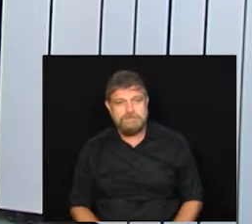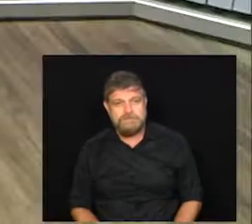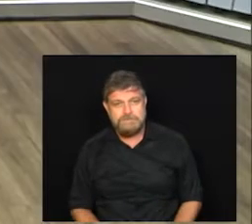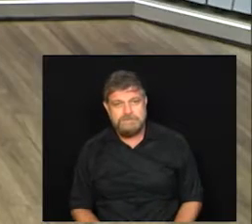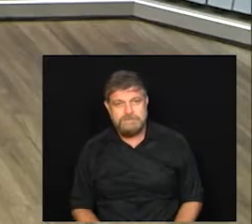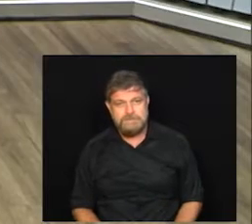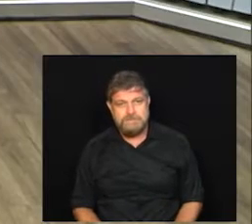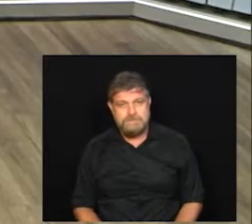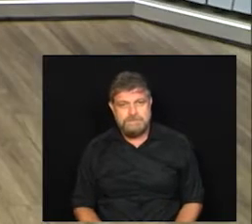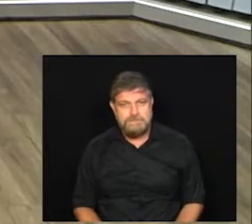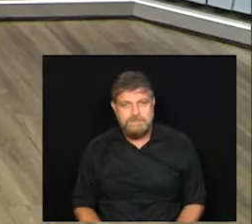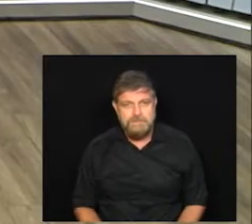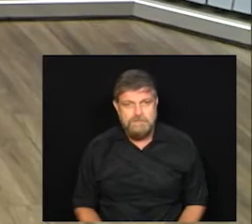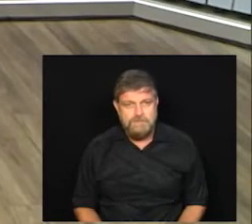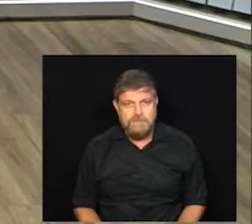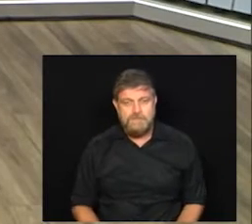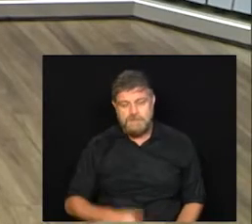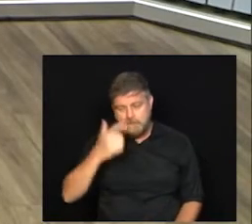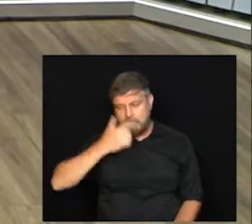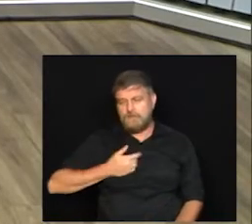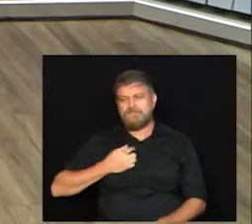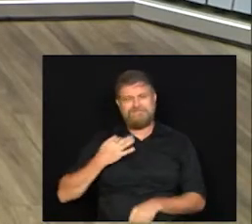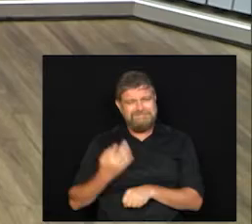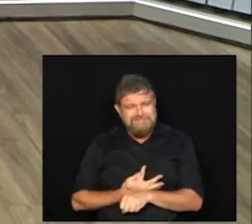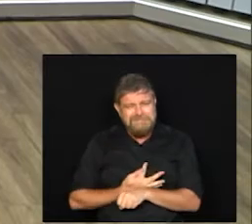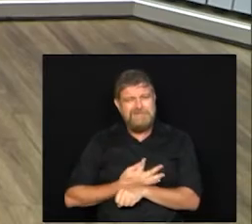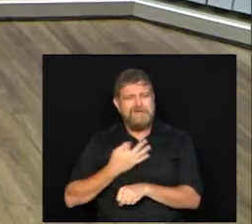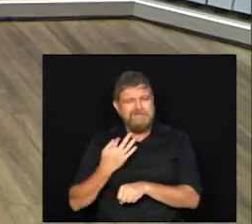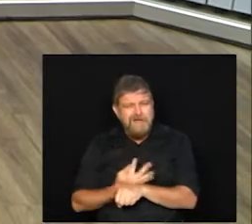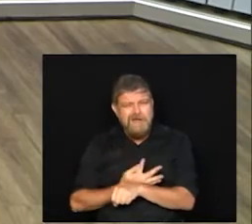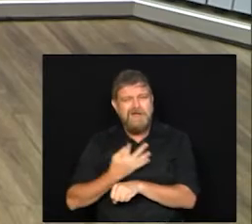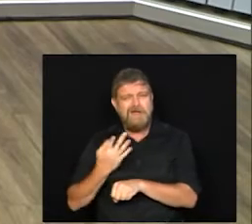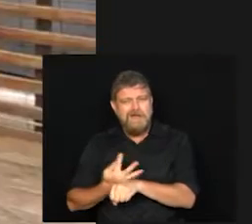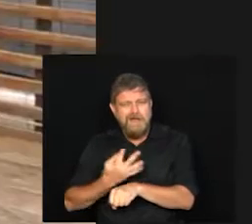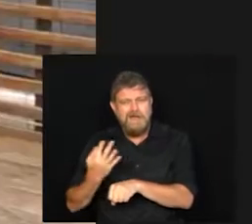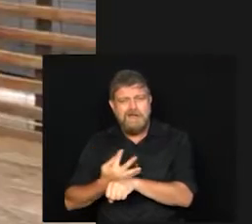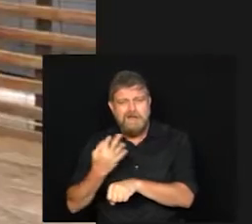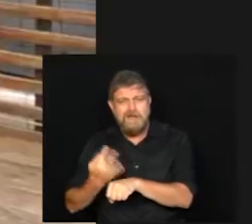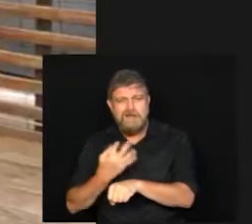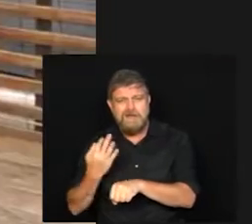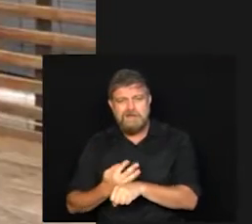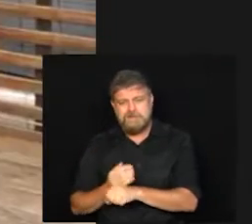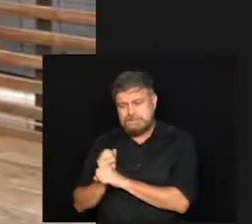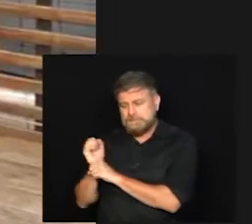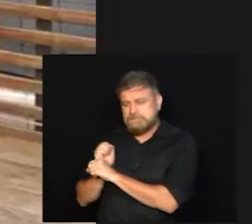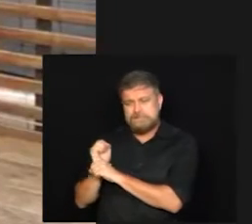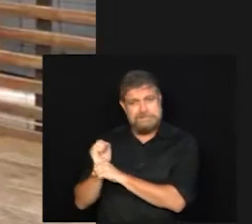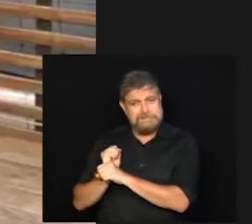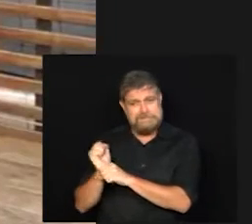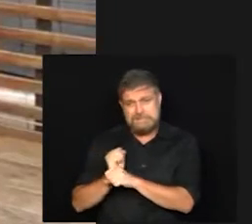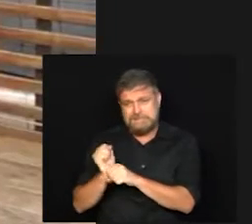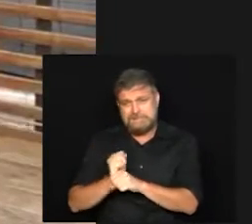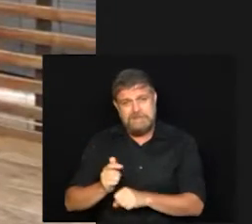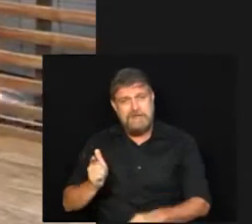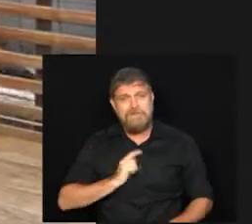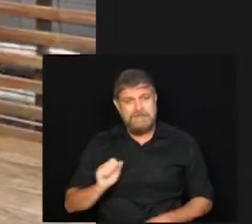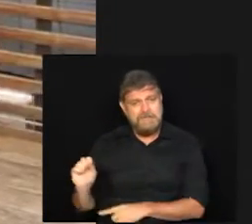luta que a gente foi, né, cara, travando essa luta por muito tempo para ter essa